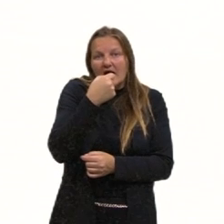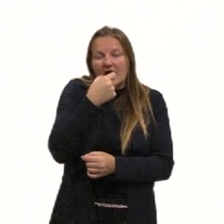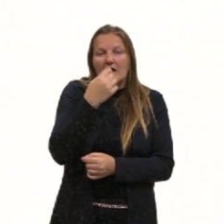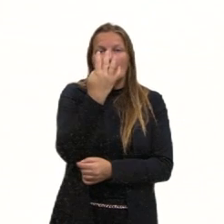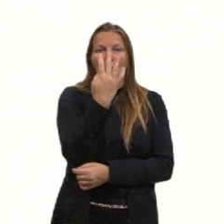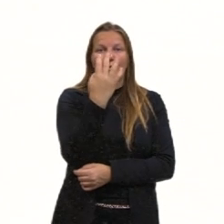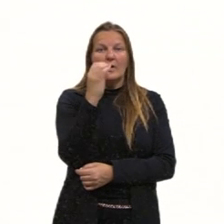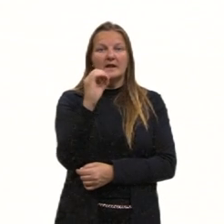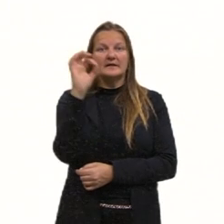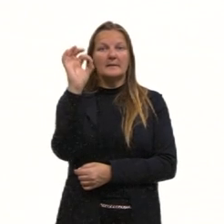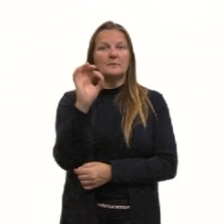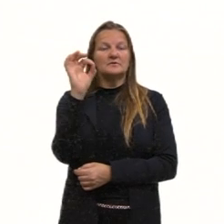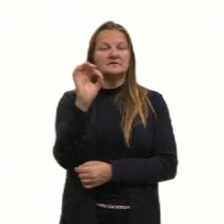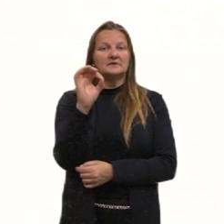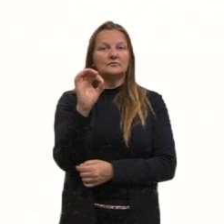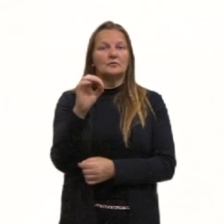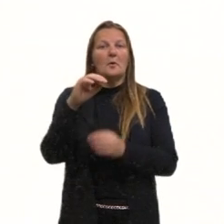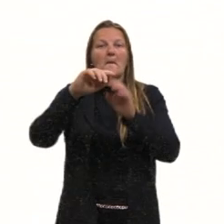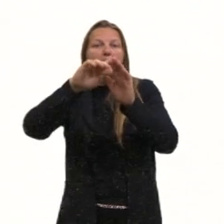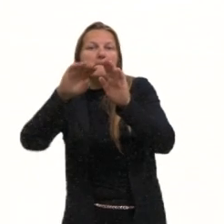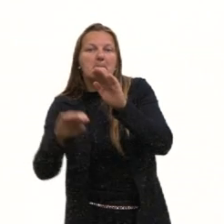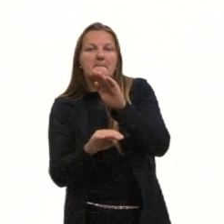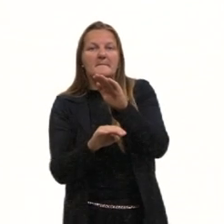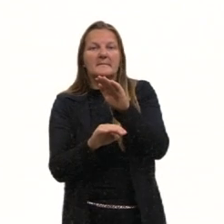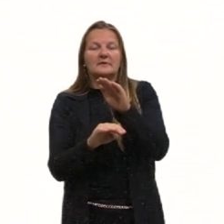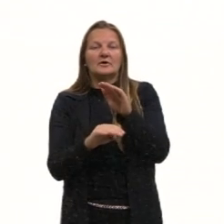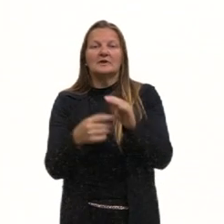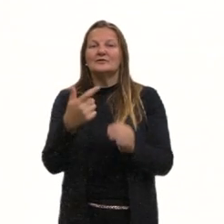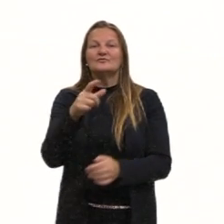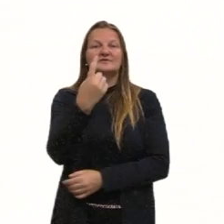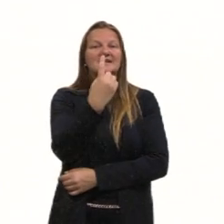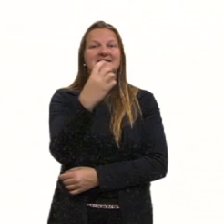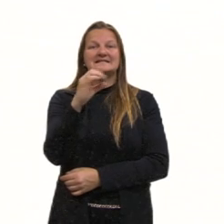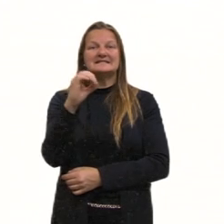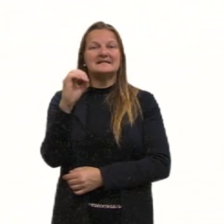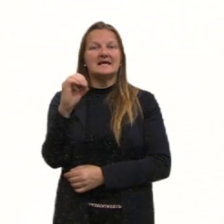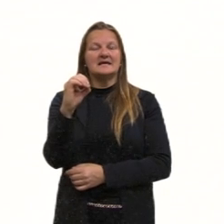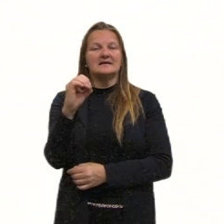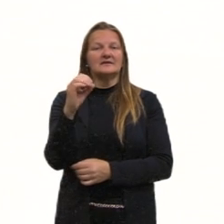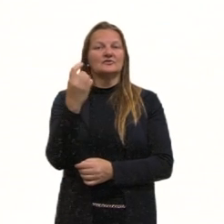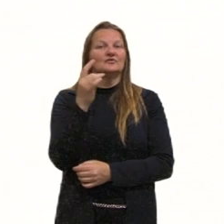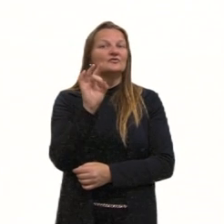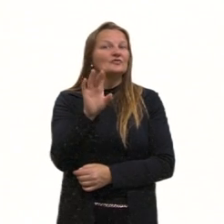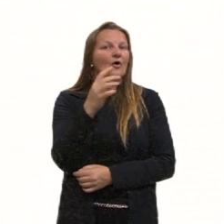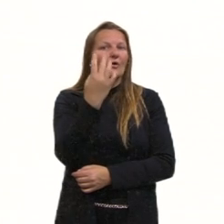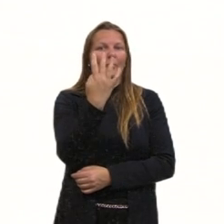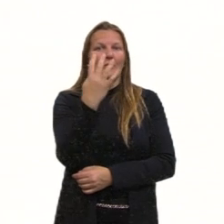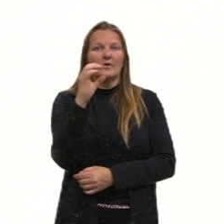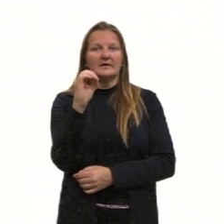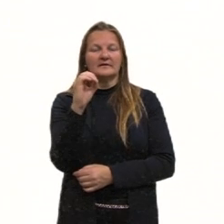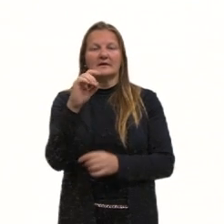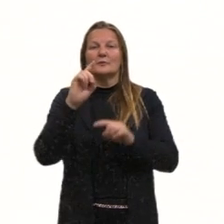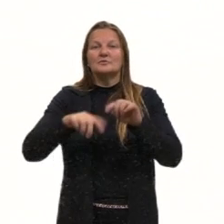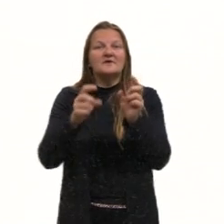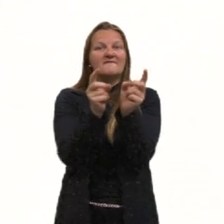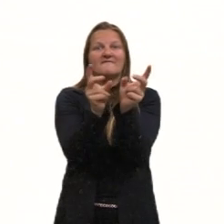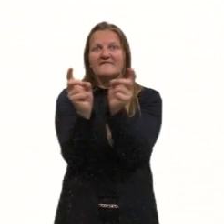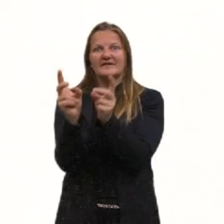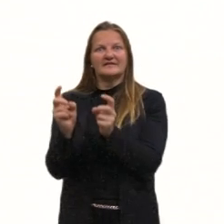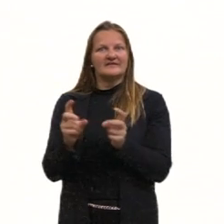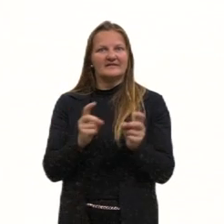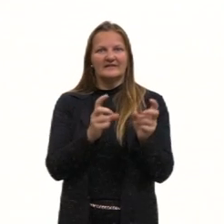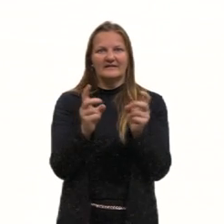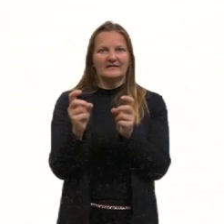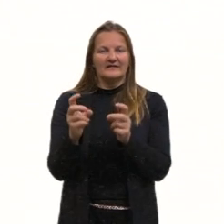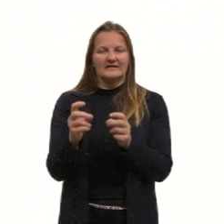40% do esperado ou seja não tinha 100 mg e sim 40 MG então não poderia ser vendido como